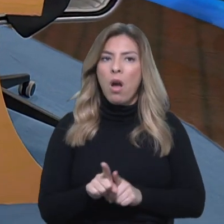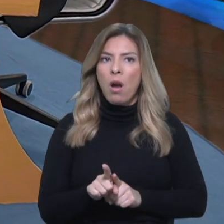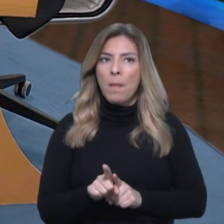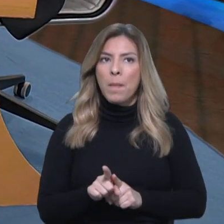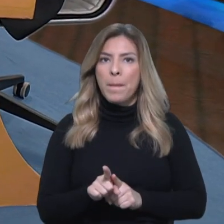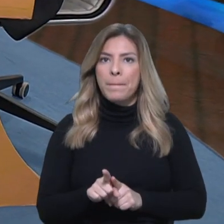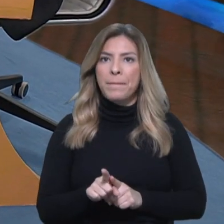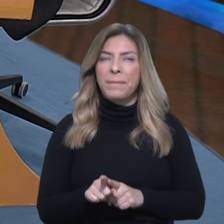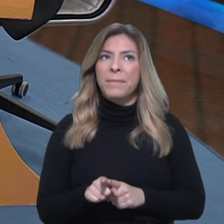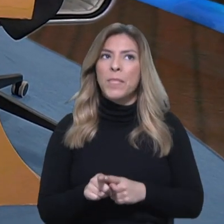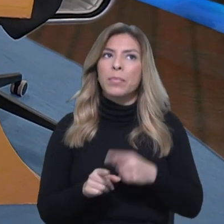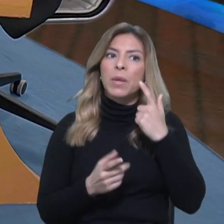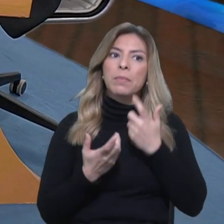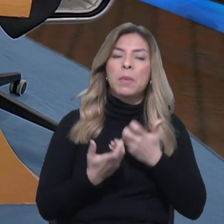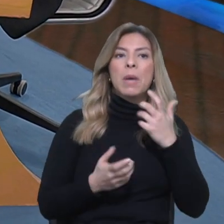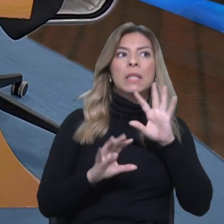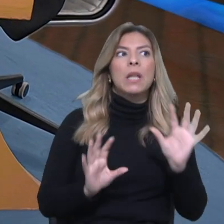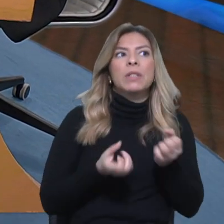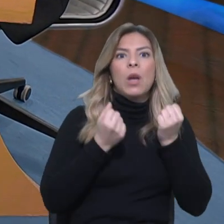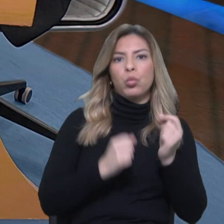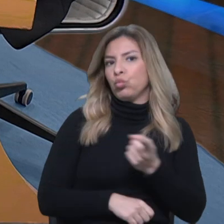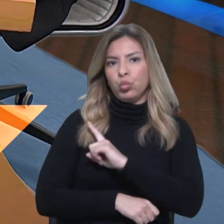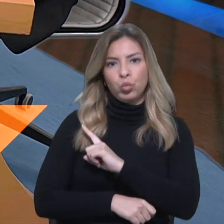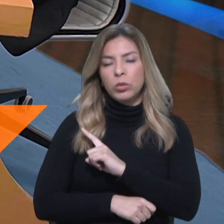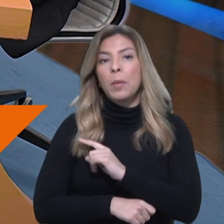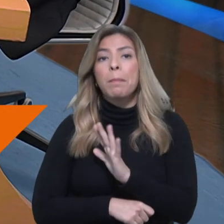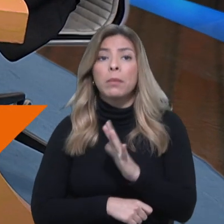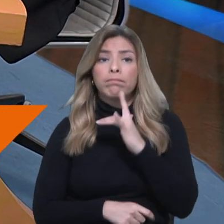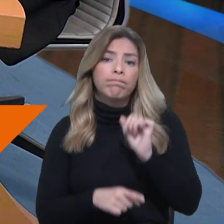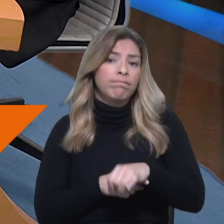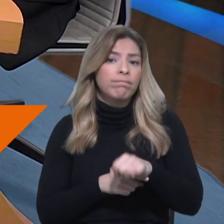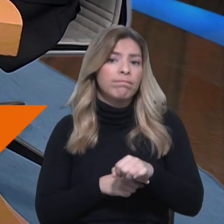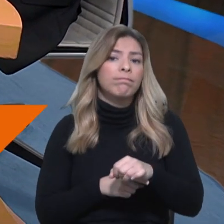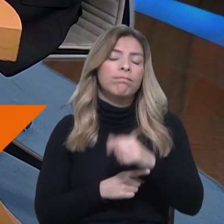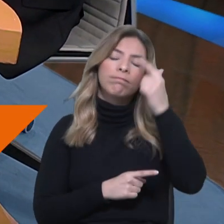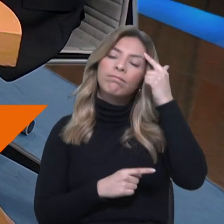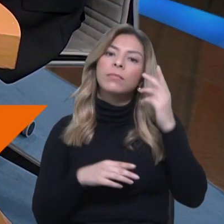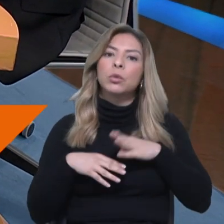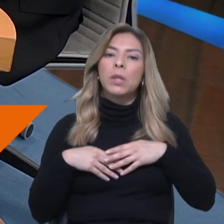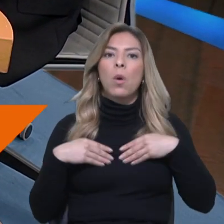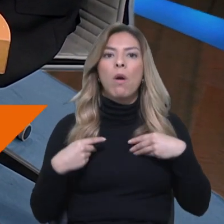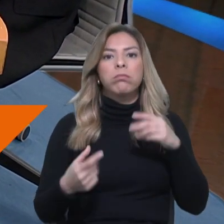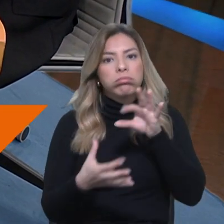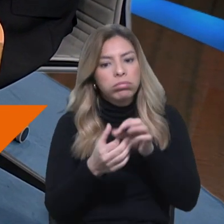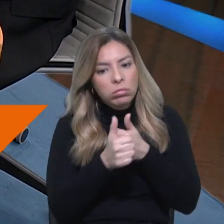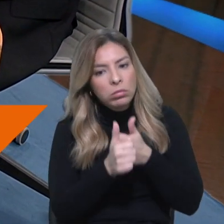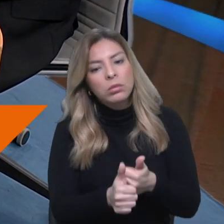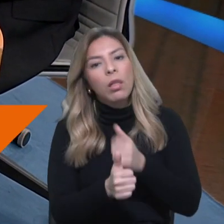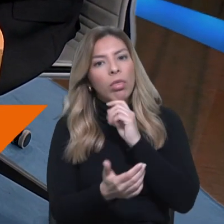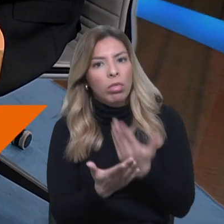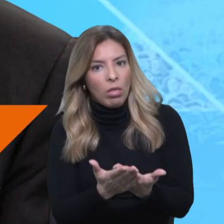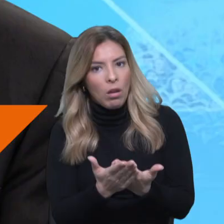serem sinal de salvação. Mas, sim, a espiritualidade oriental